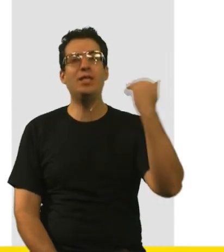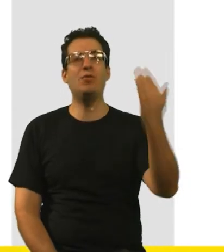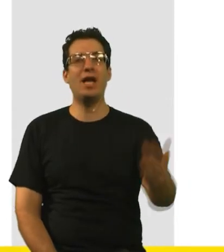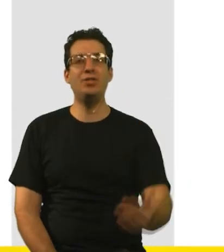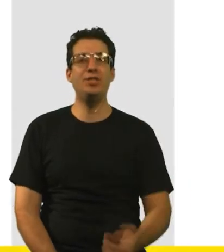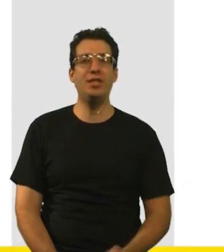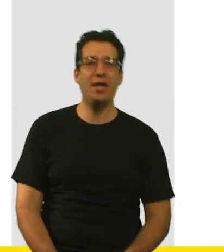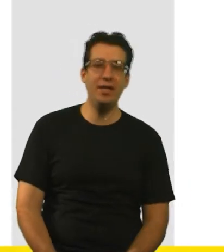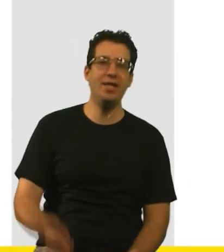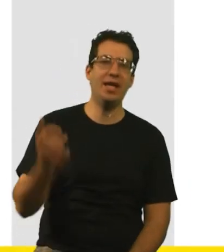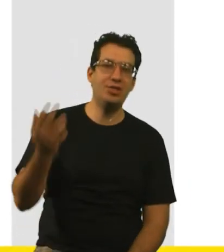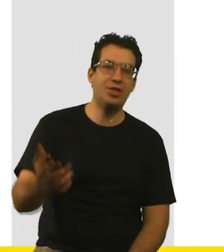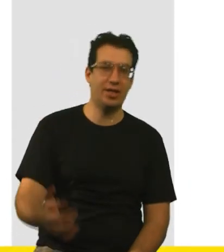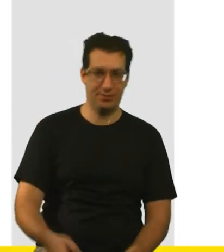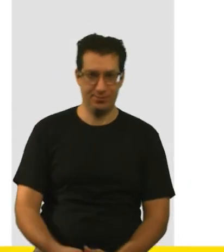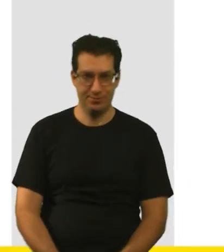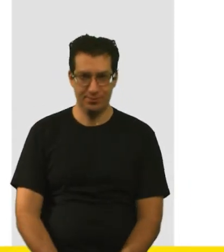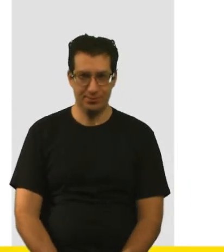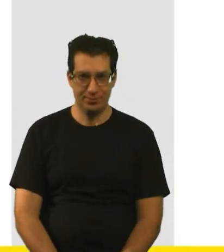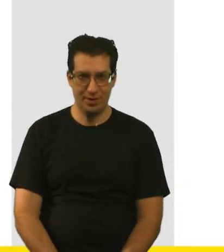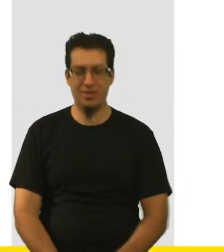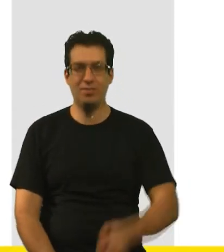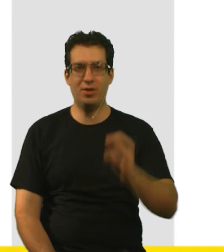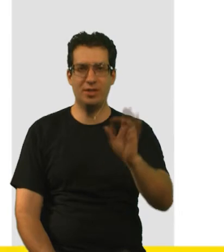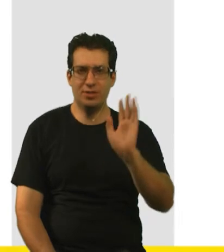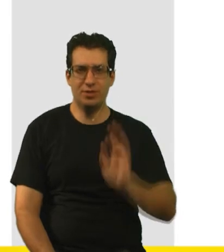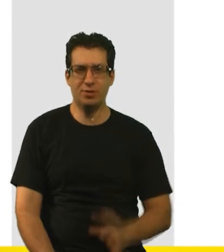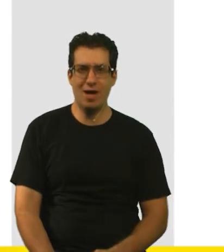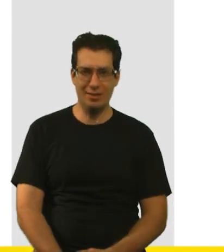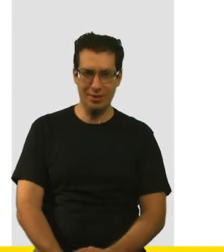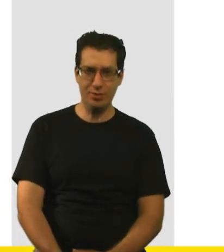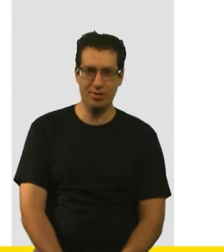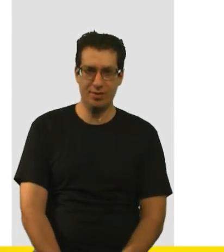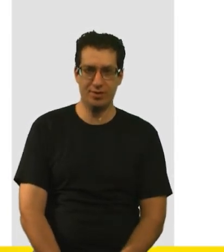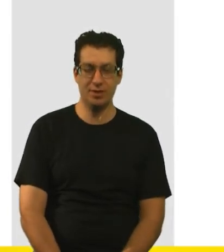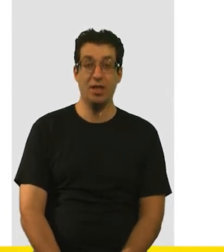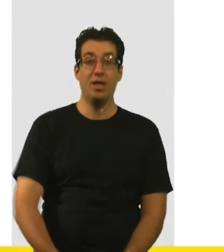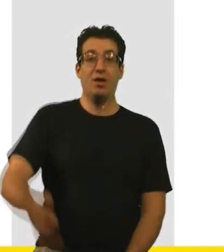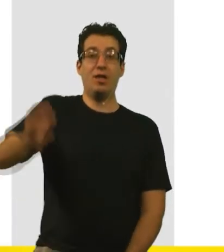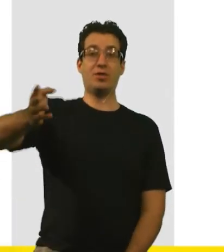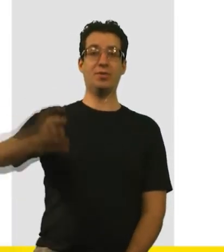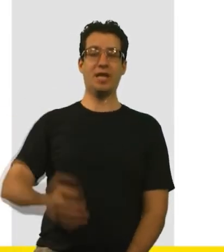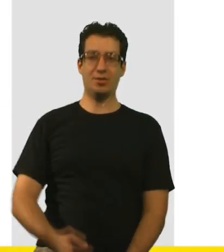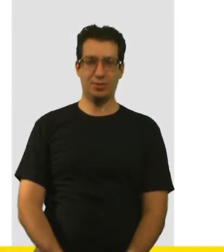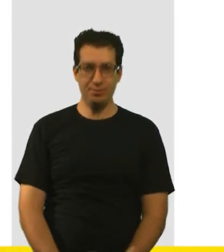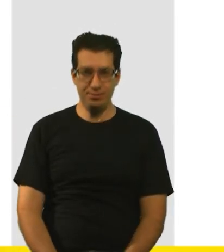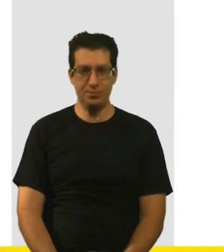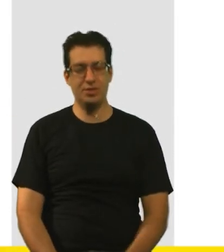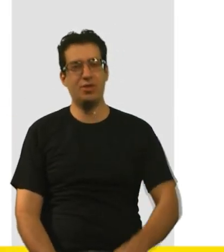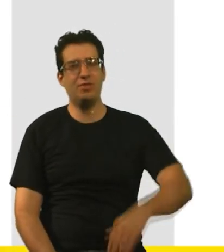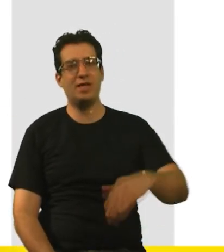Aquilo que não é de ninguém é de quem? Isso que é importante que vocês guardem desde uma vez. Olha só, meus